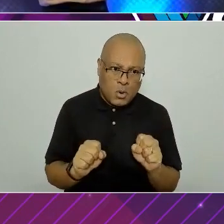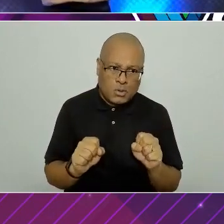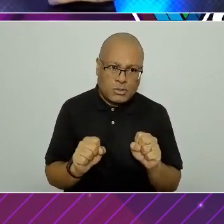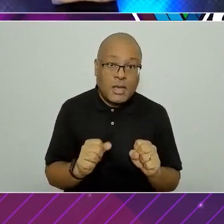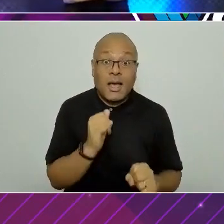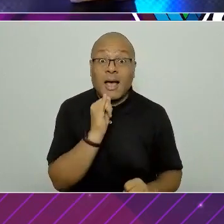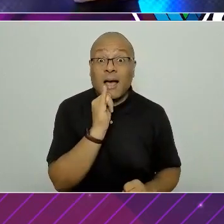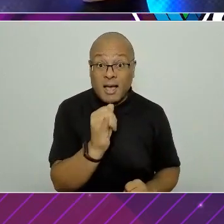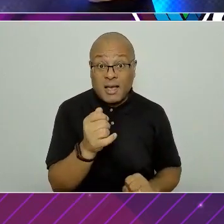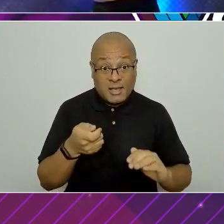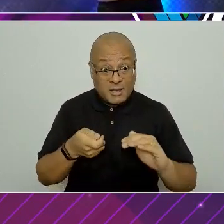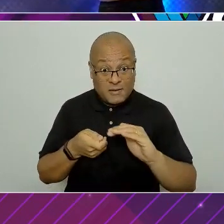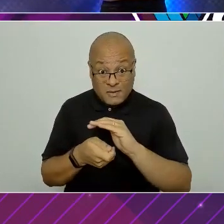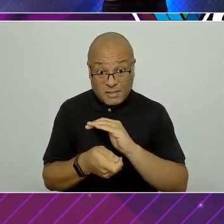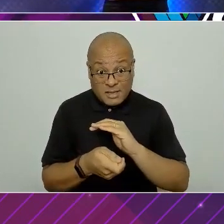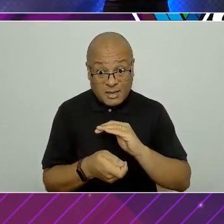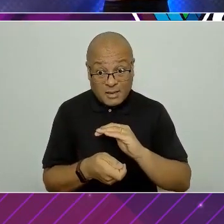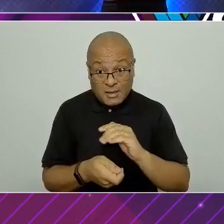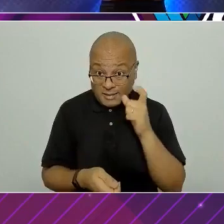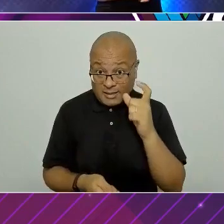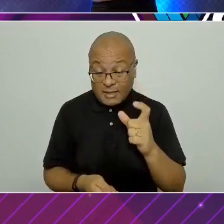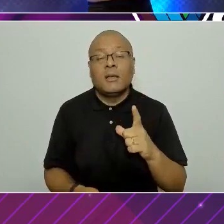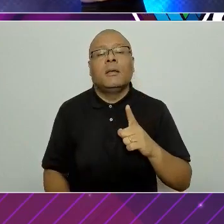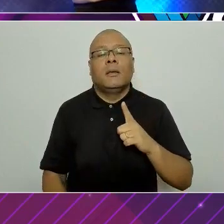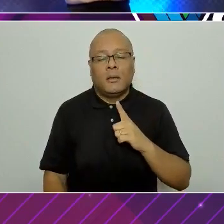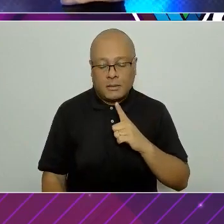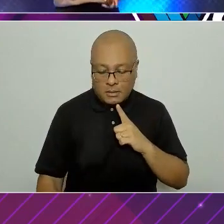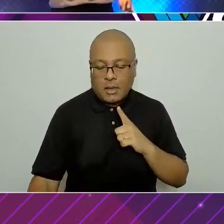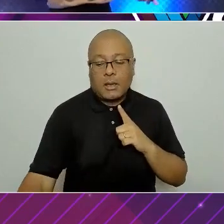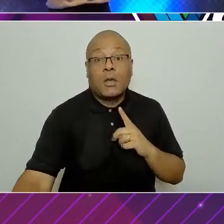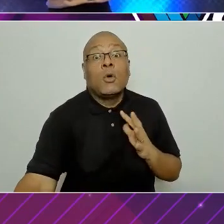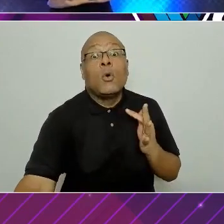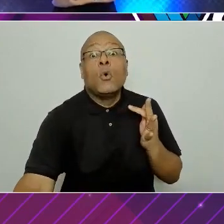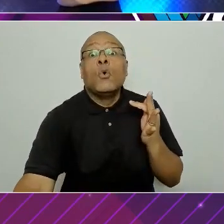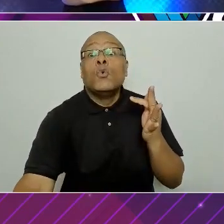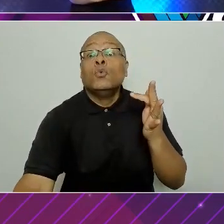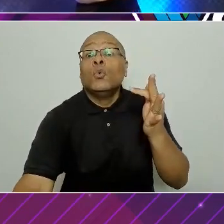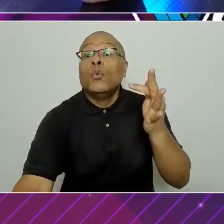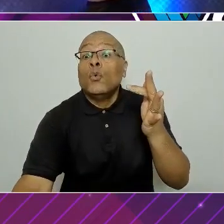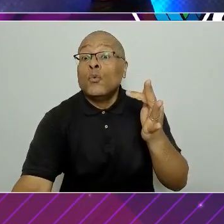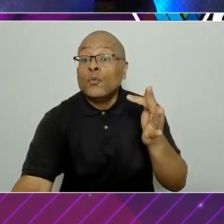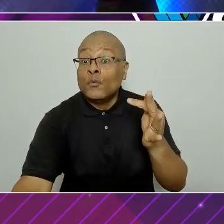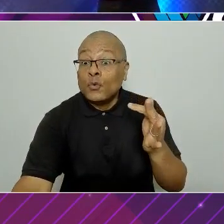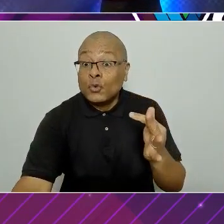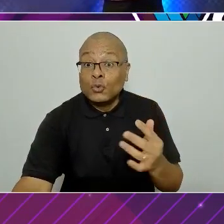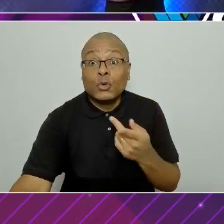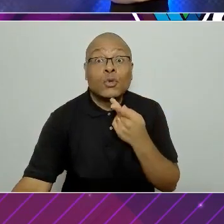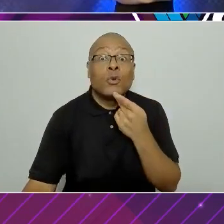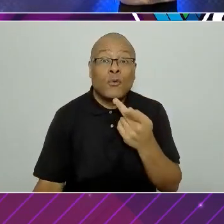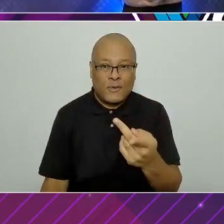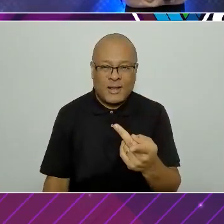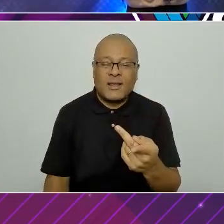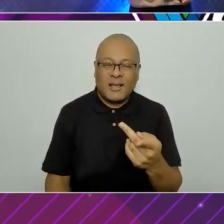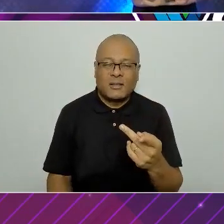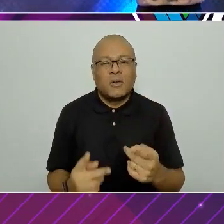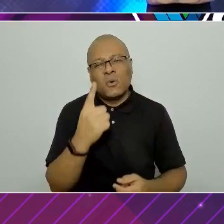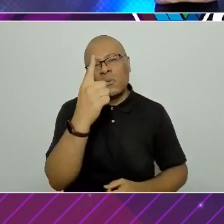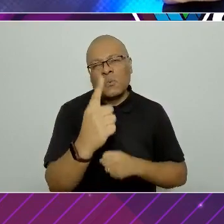vocês investirem, para quem teve interesse? Tem, né? No futuro, não tão longe, né? O futuro que eu estou falando é daqui 1 ano, 2 anos,